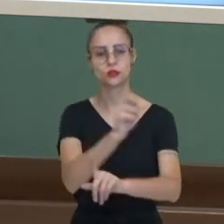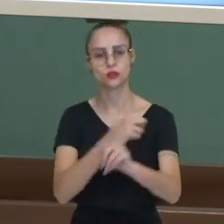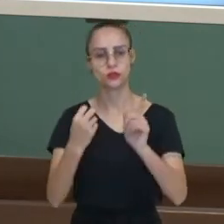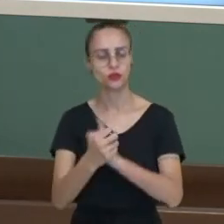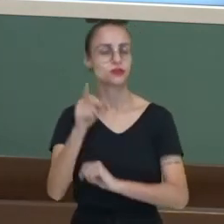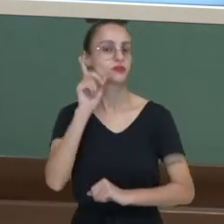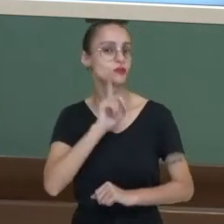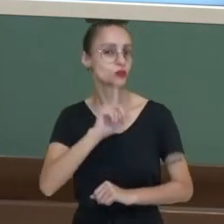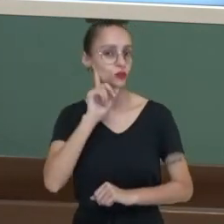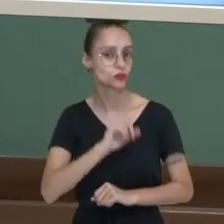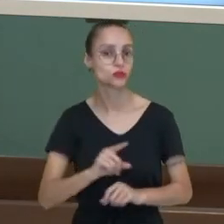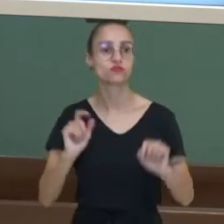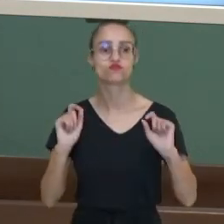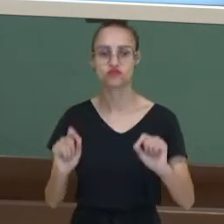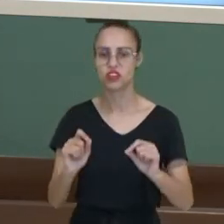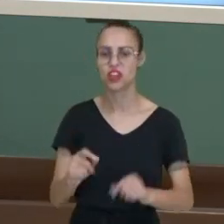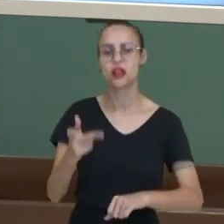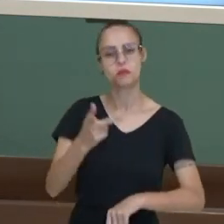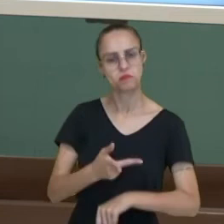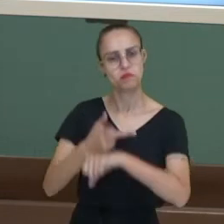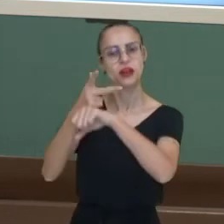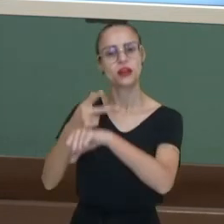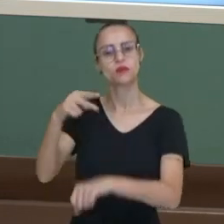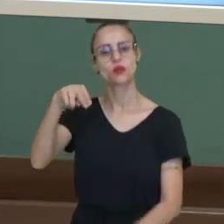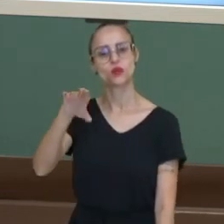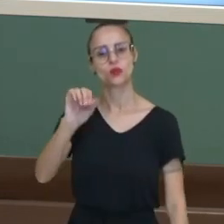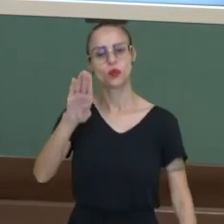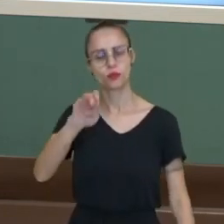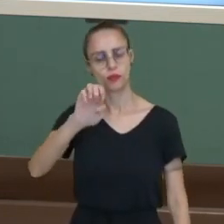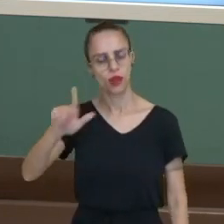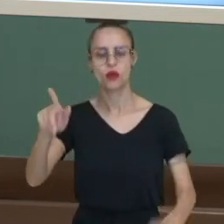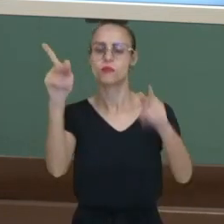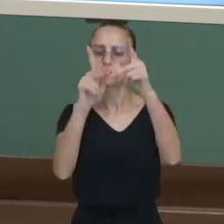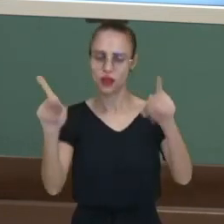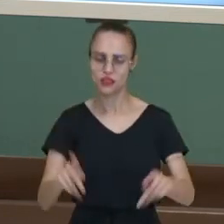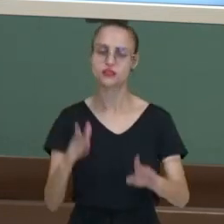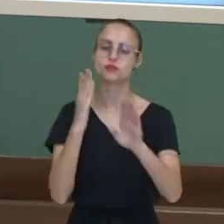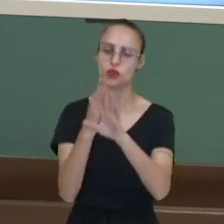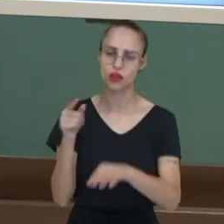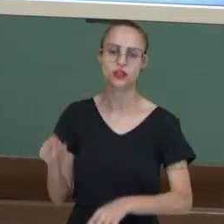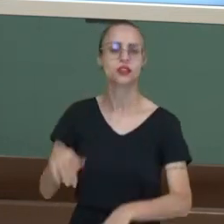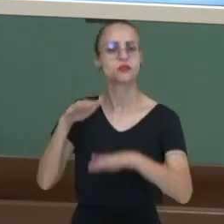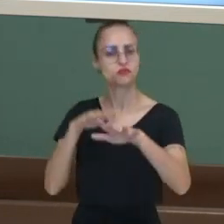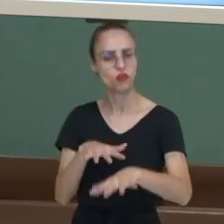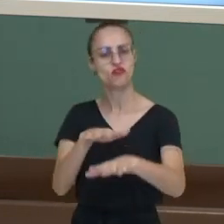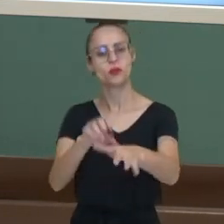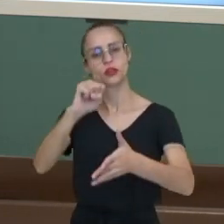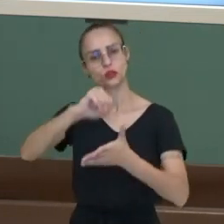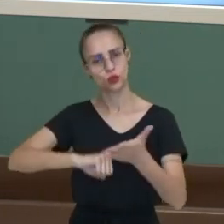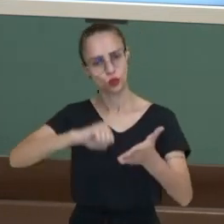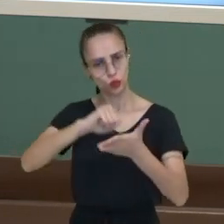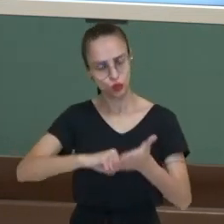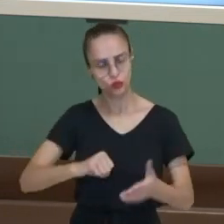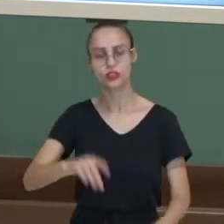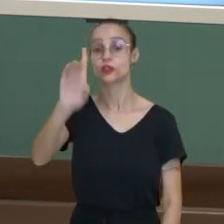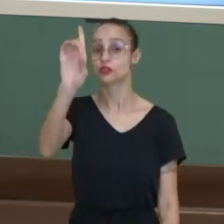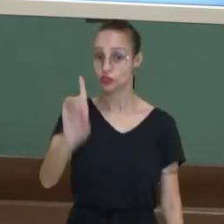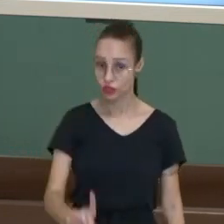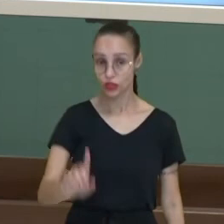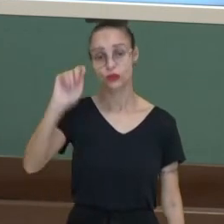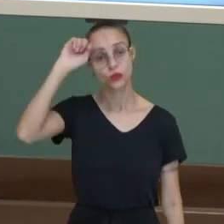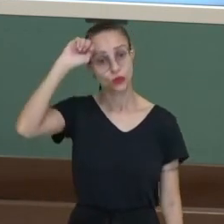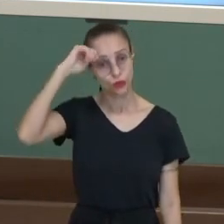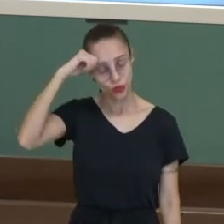Estados Unidos, chegou a receber um Prêmio Nobel da Paz, exatamente pelo seu movimento aí em luta dos direitos dos